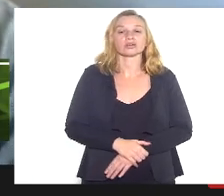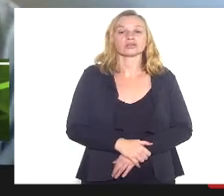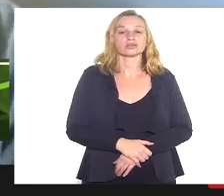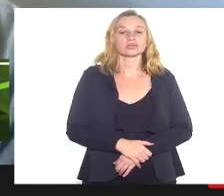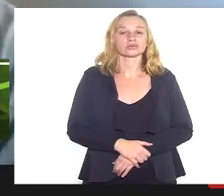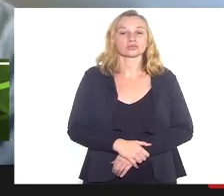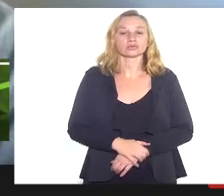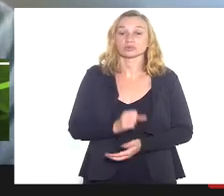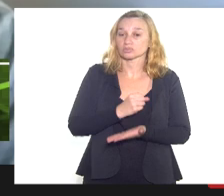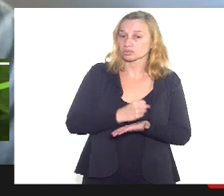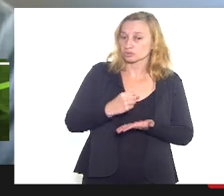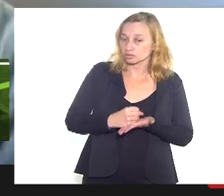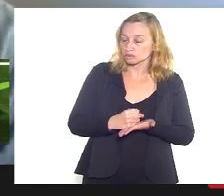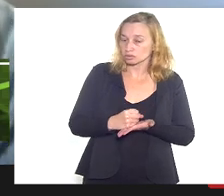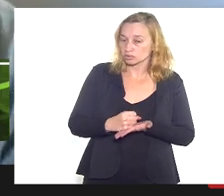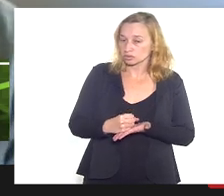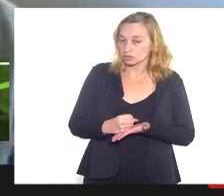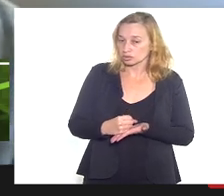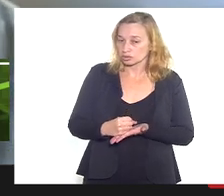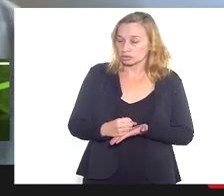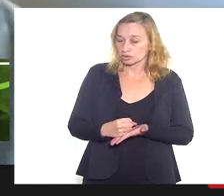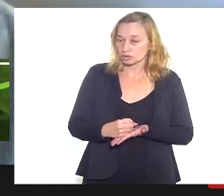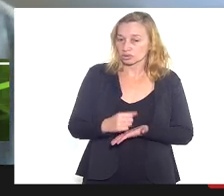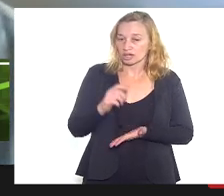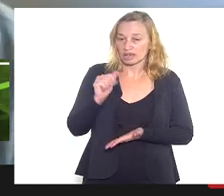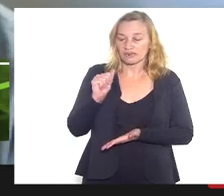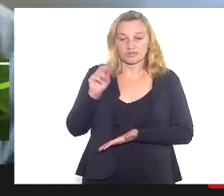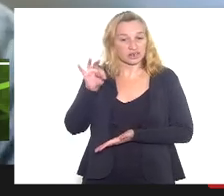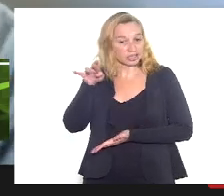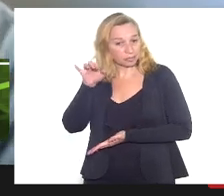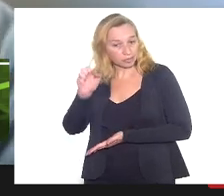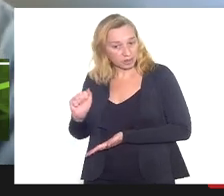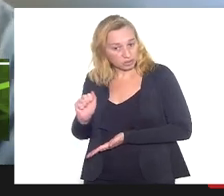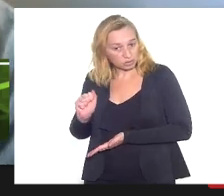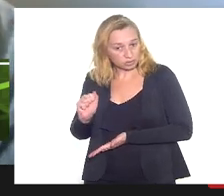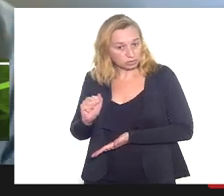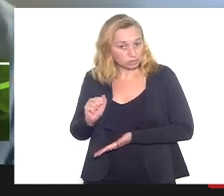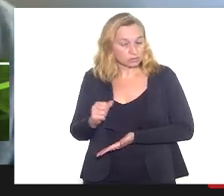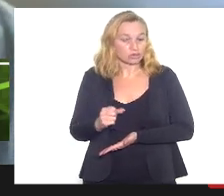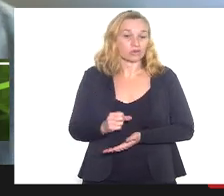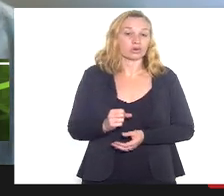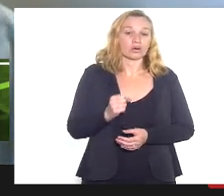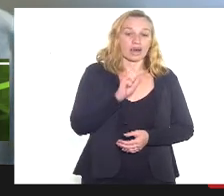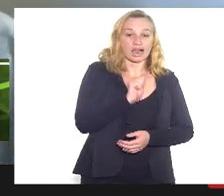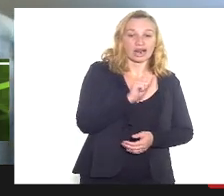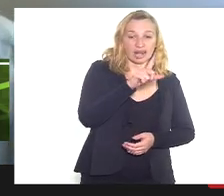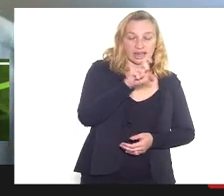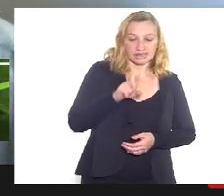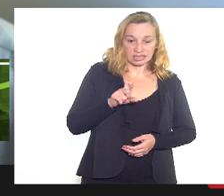que é um contrato de afrentamento, como disse aqui o doutor Alex, de 2 décadas,